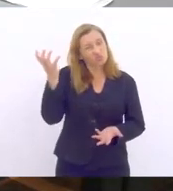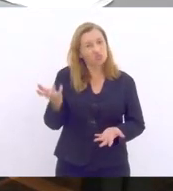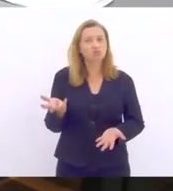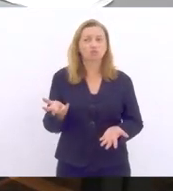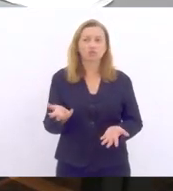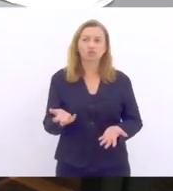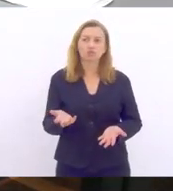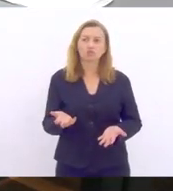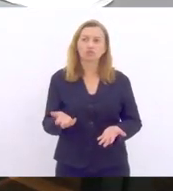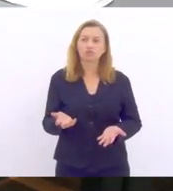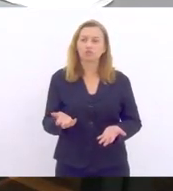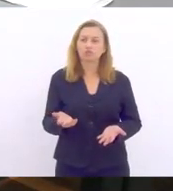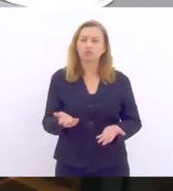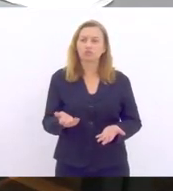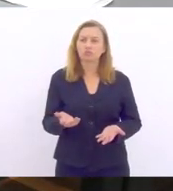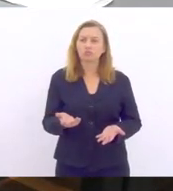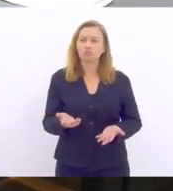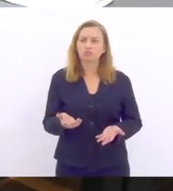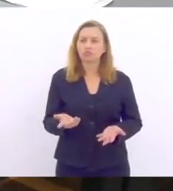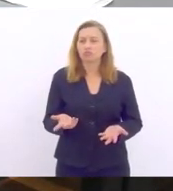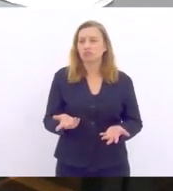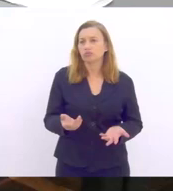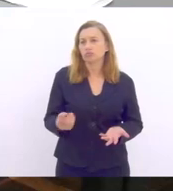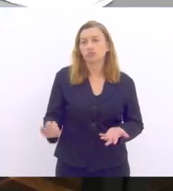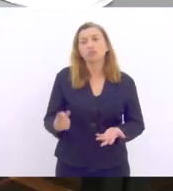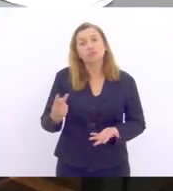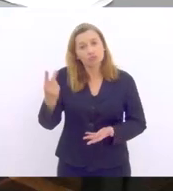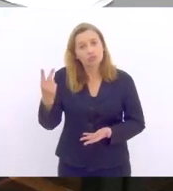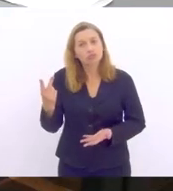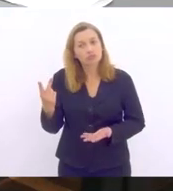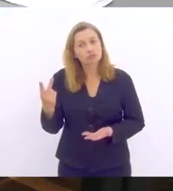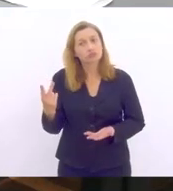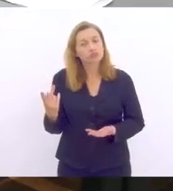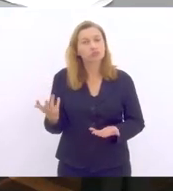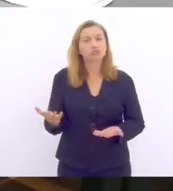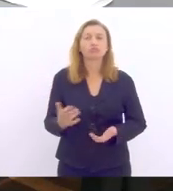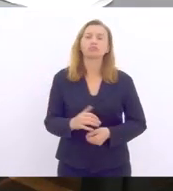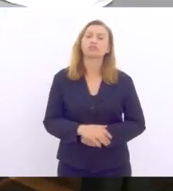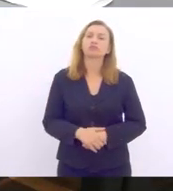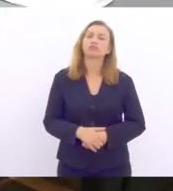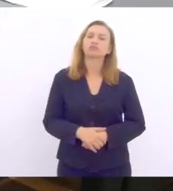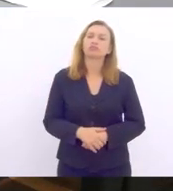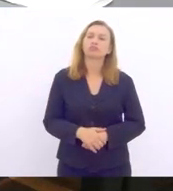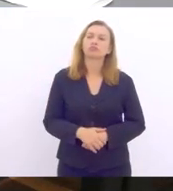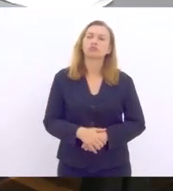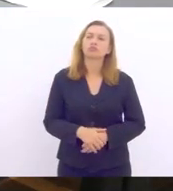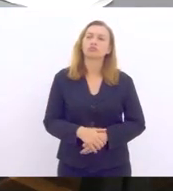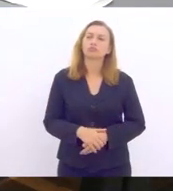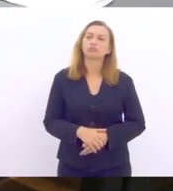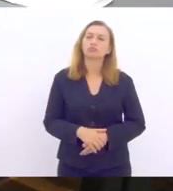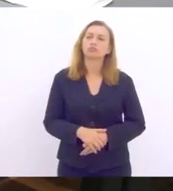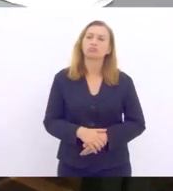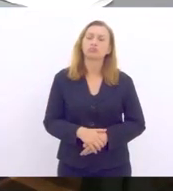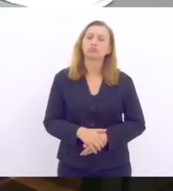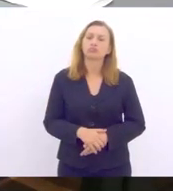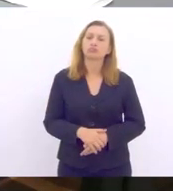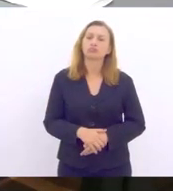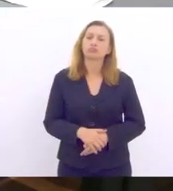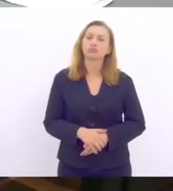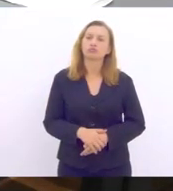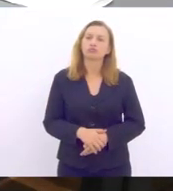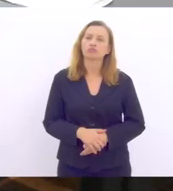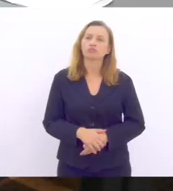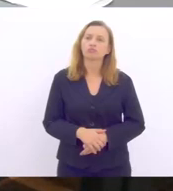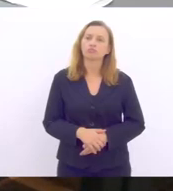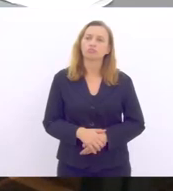desrespeita princípios caros ao nosso constitucionalismo, princípio do devido processo legal,